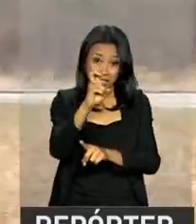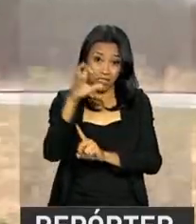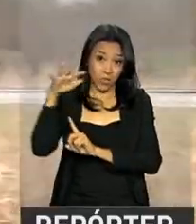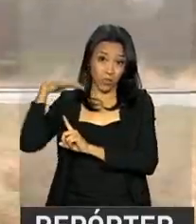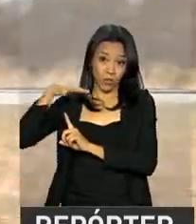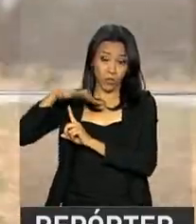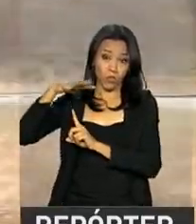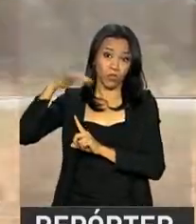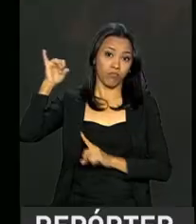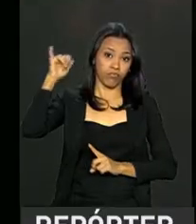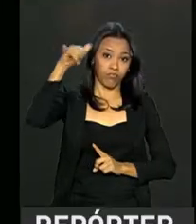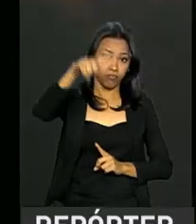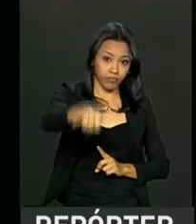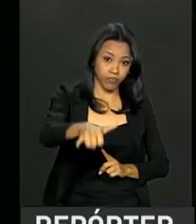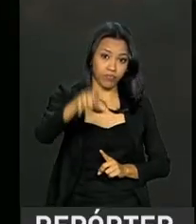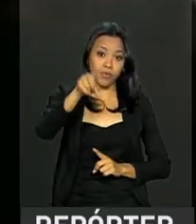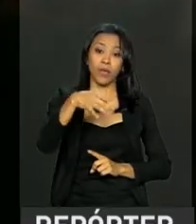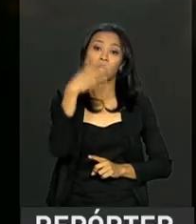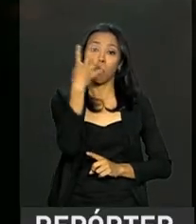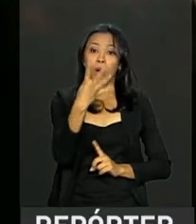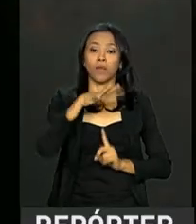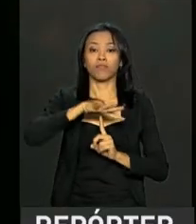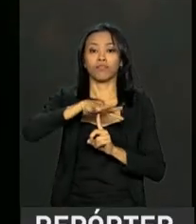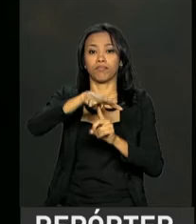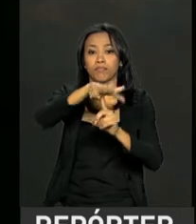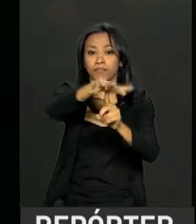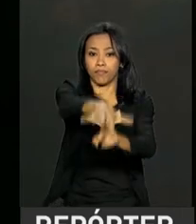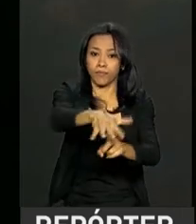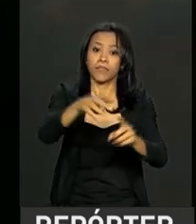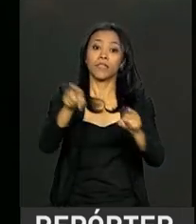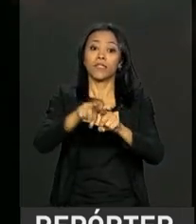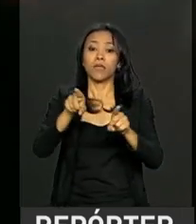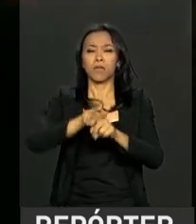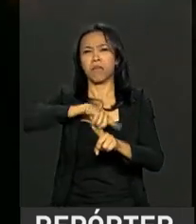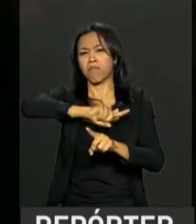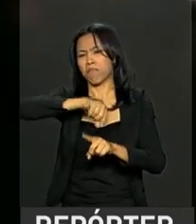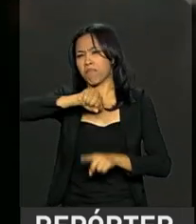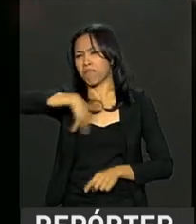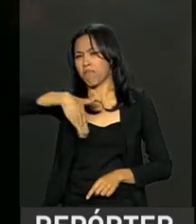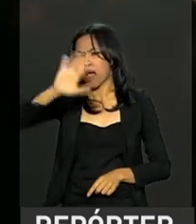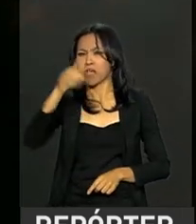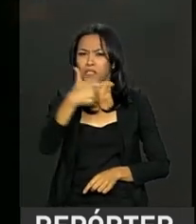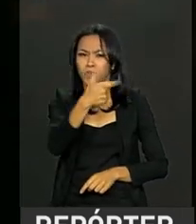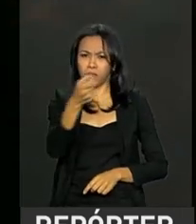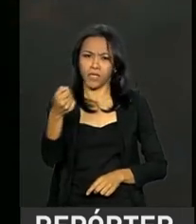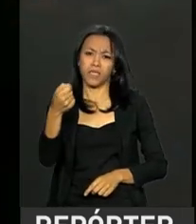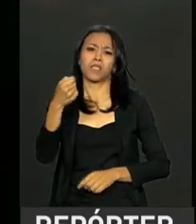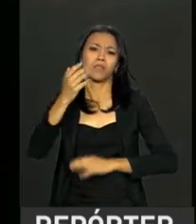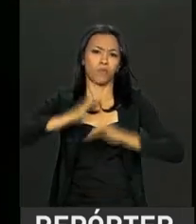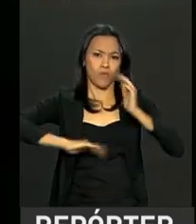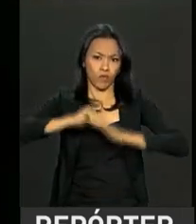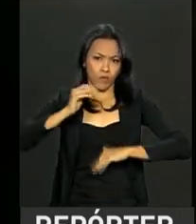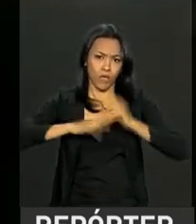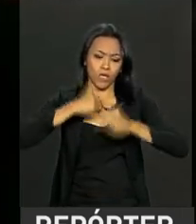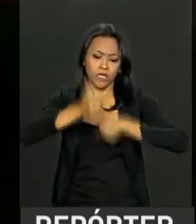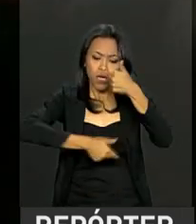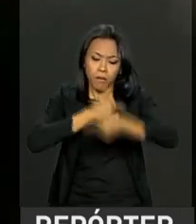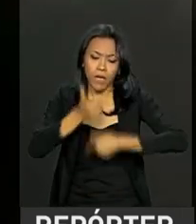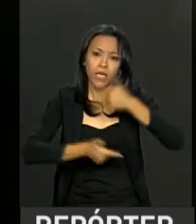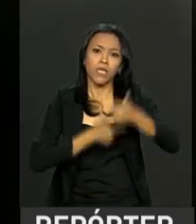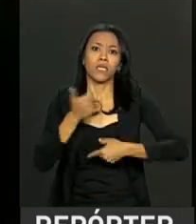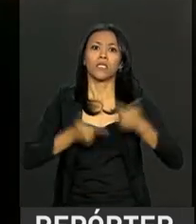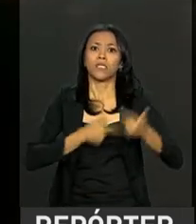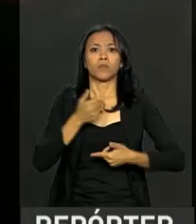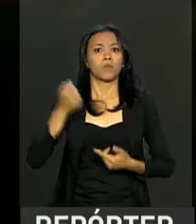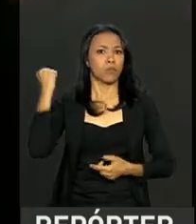hércules c-130 quatro helicópteros além do trabalho de mais de 200 profissionais que lutam dia e noite para acabar com